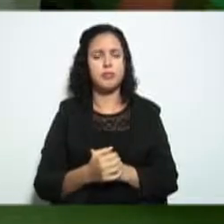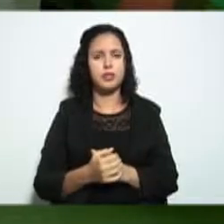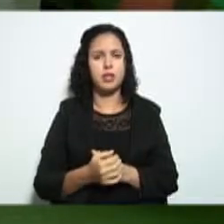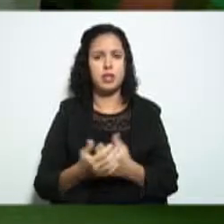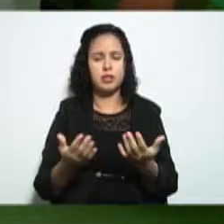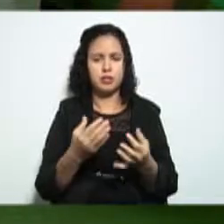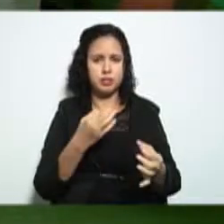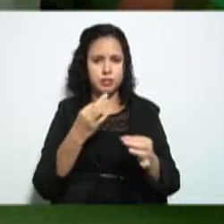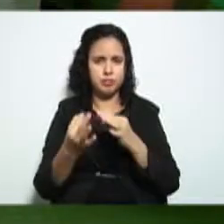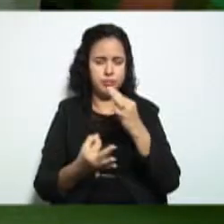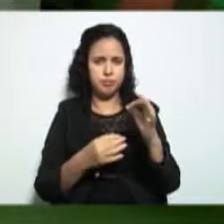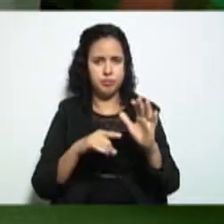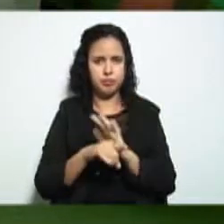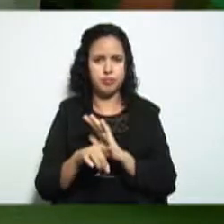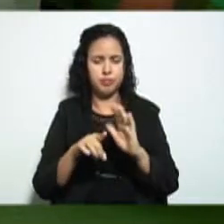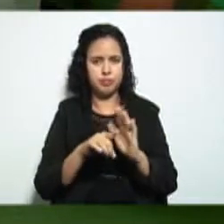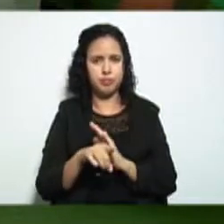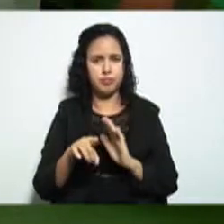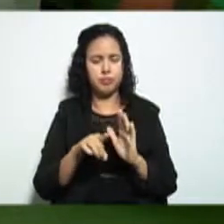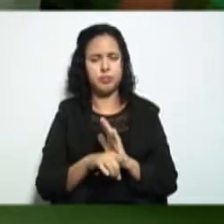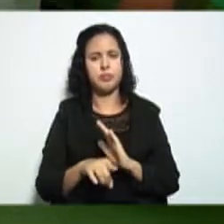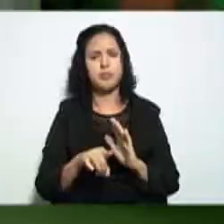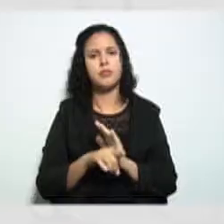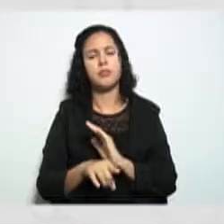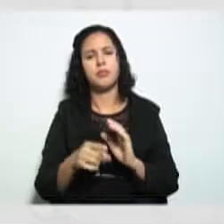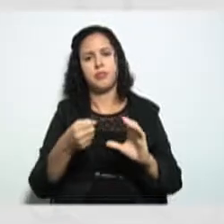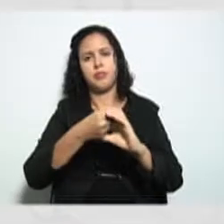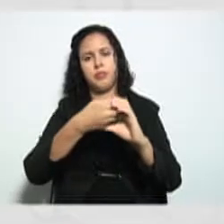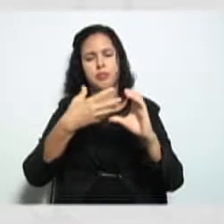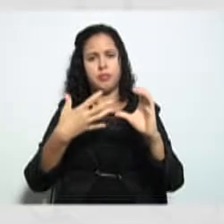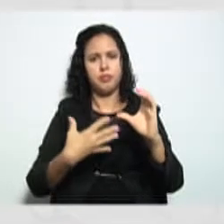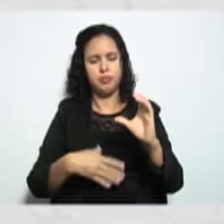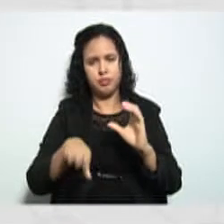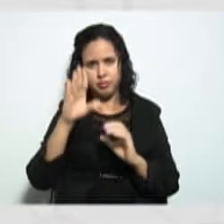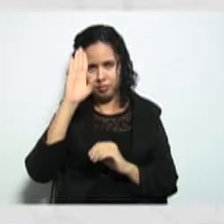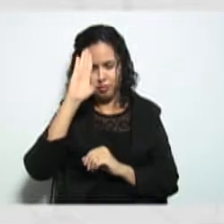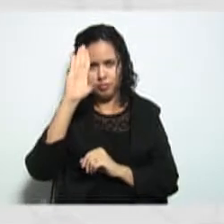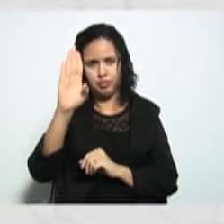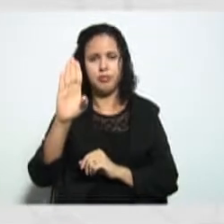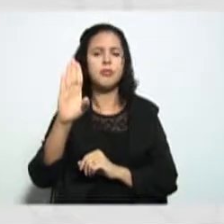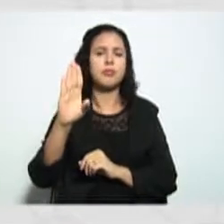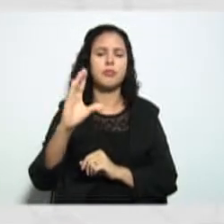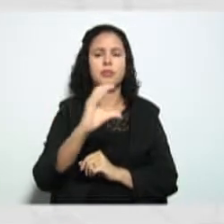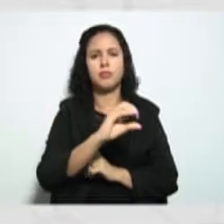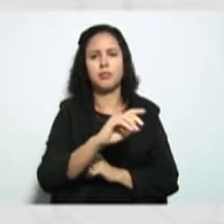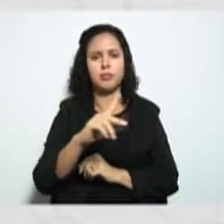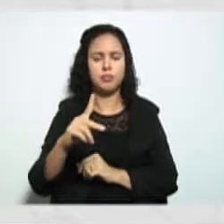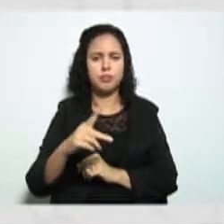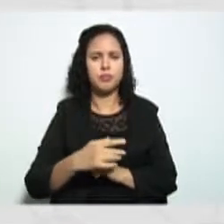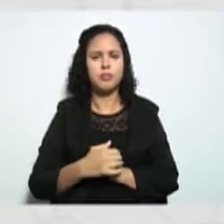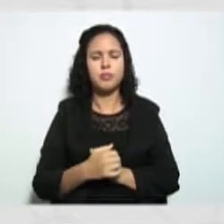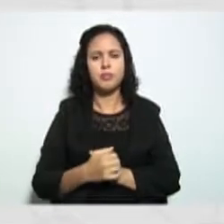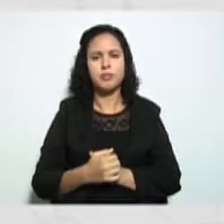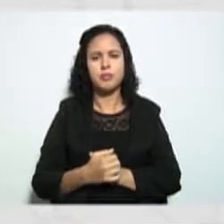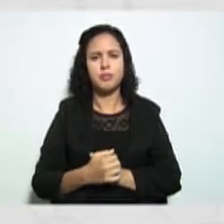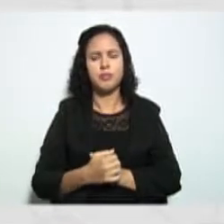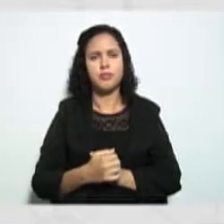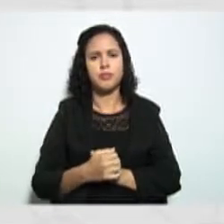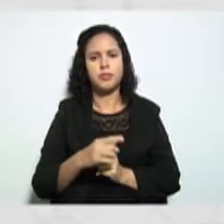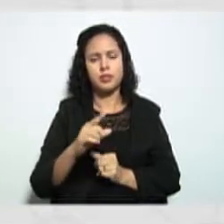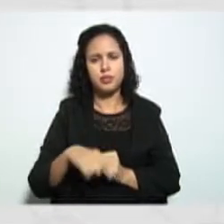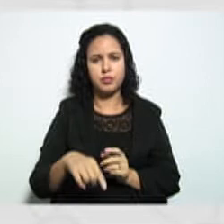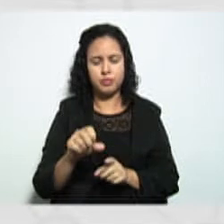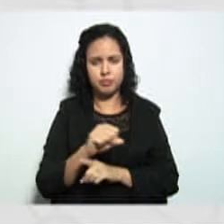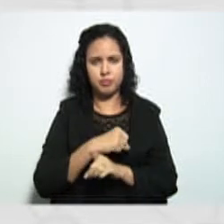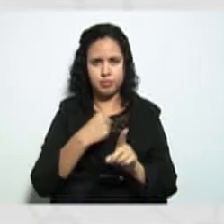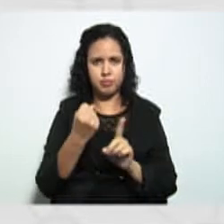dessa primeira pergunta? Vamos rever. A primeira pergunta é sobre essa questão das características principais do cooperativismo. A gente fala que trata-se de uma sociedade